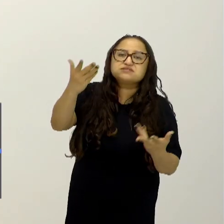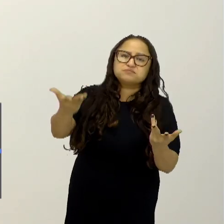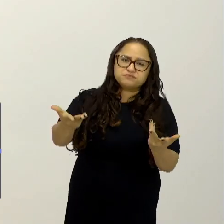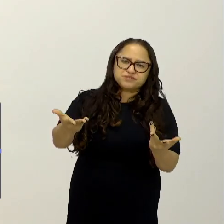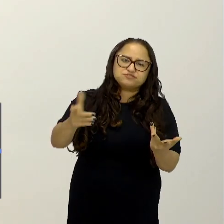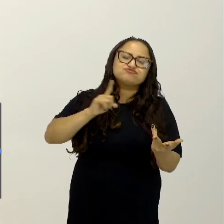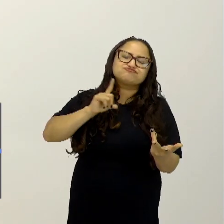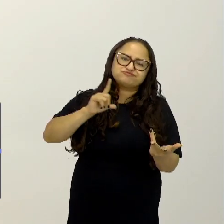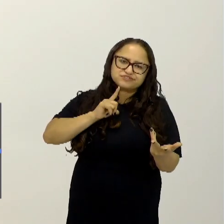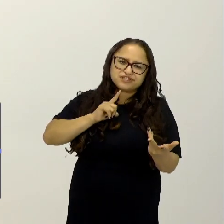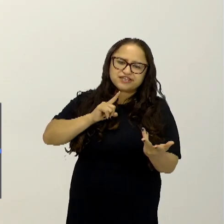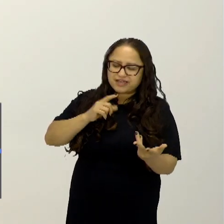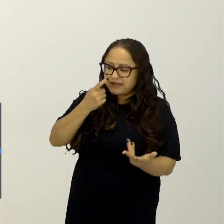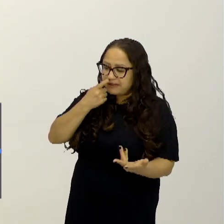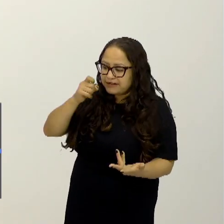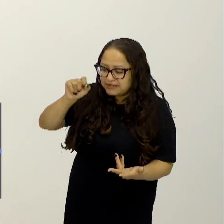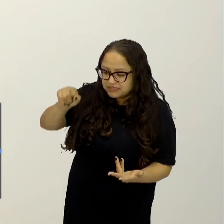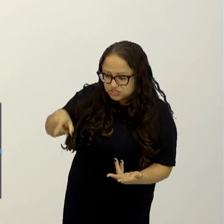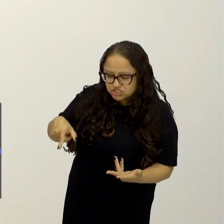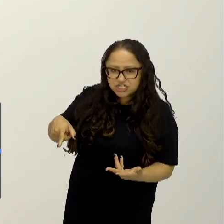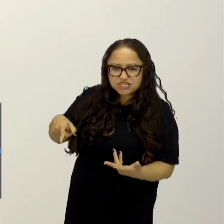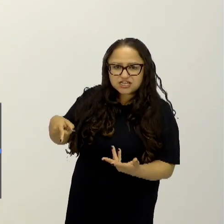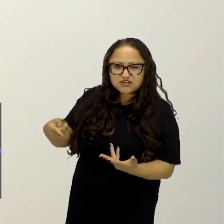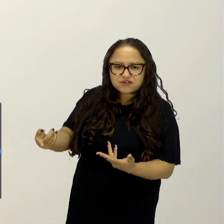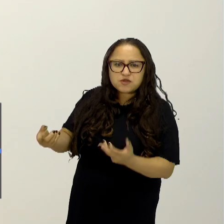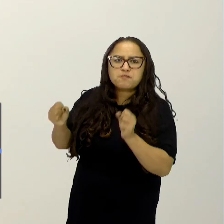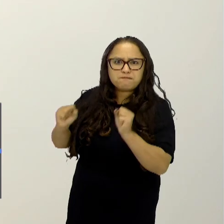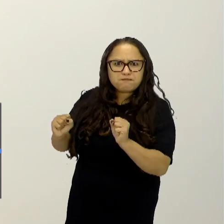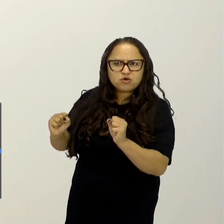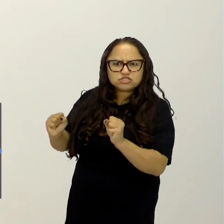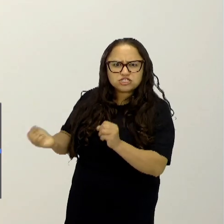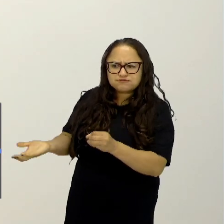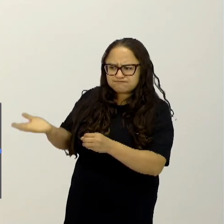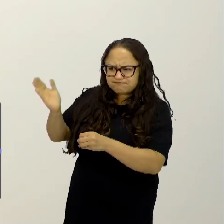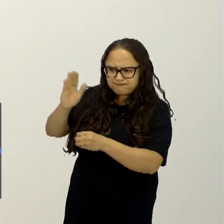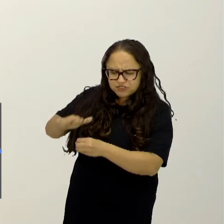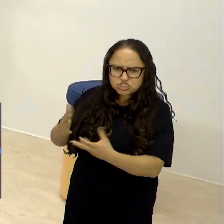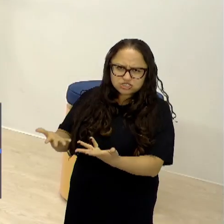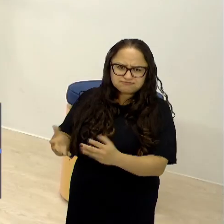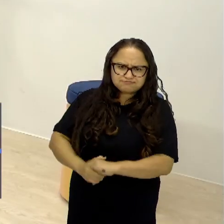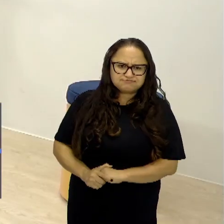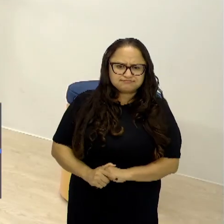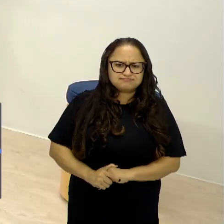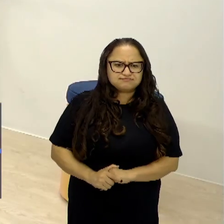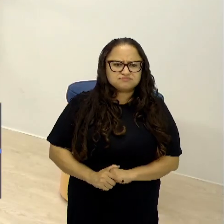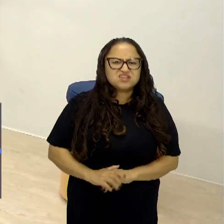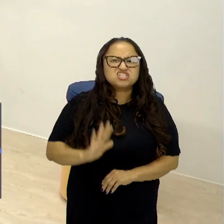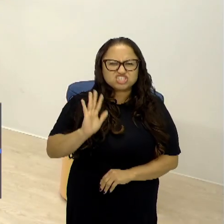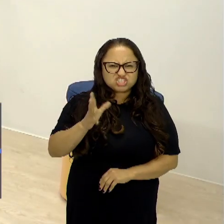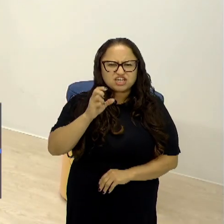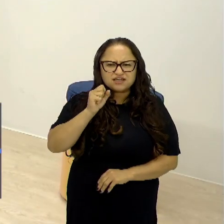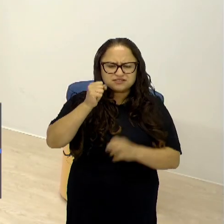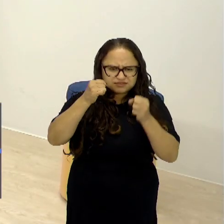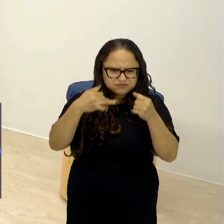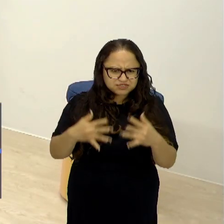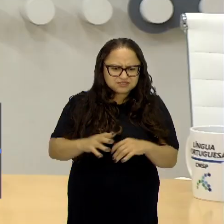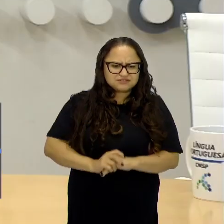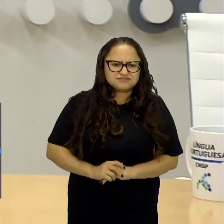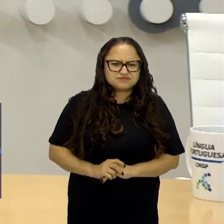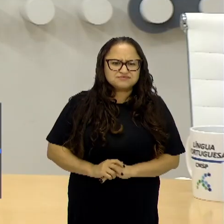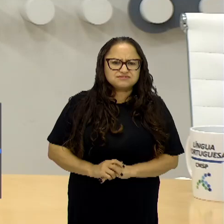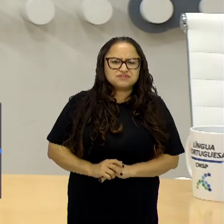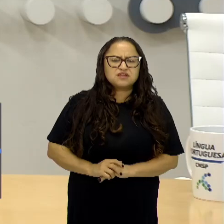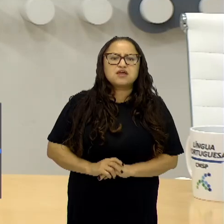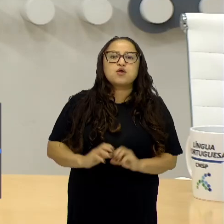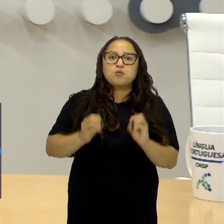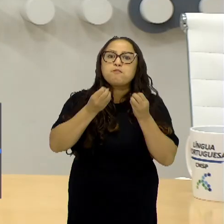tiver tampa. Ou que tiver tampa e acabou. Ponto final. Eles falaram alguma coisa, prof. Mauro? Olha só, estão falando, reforça